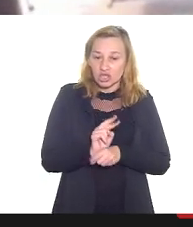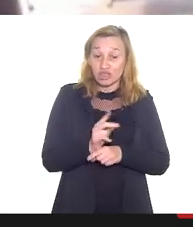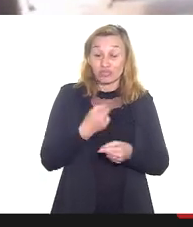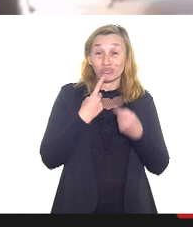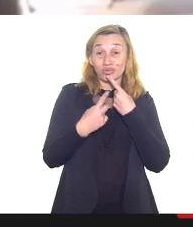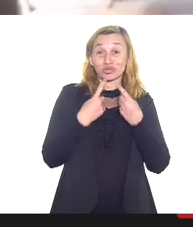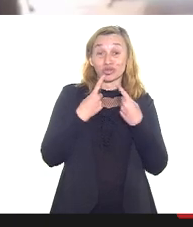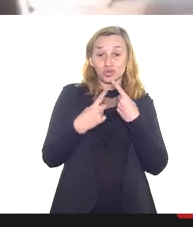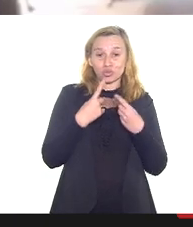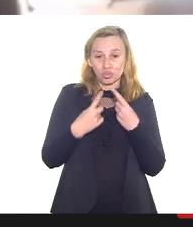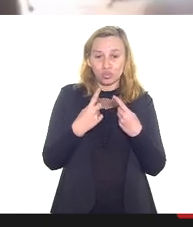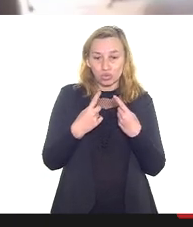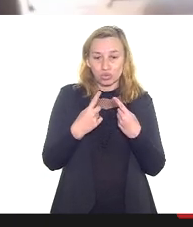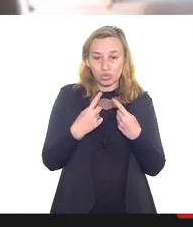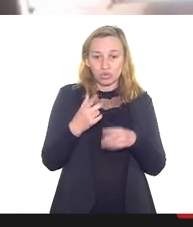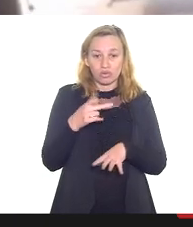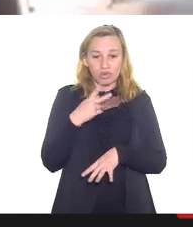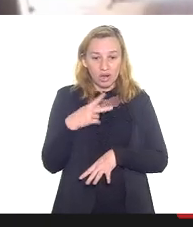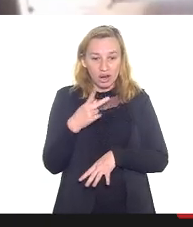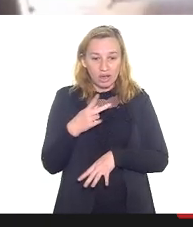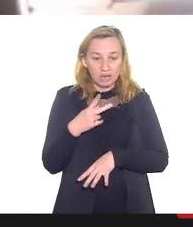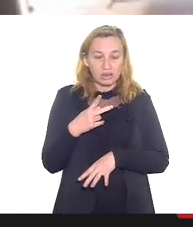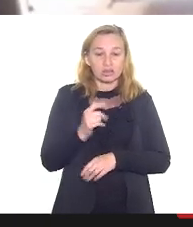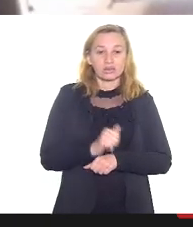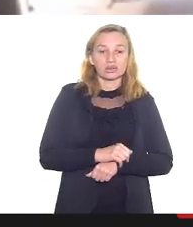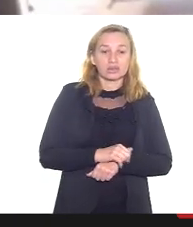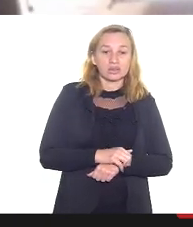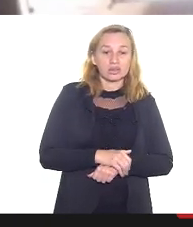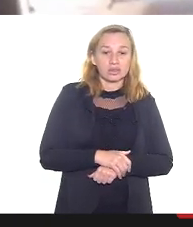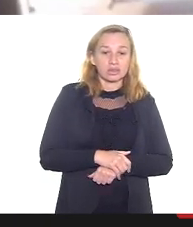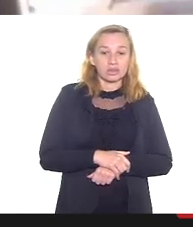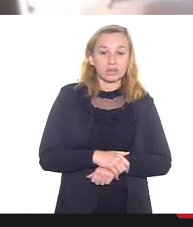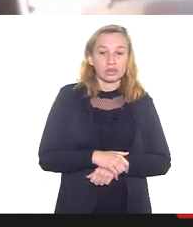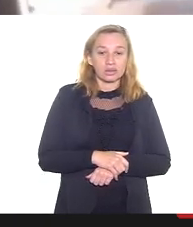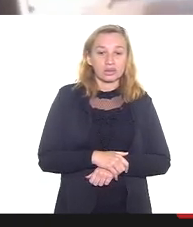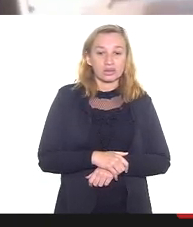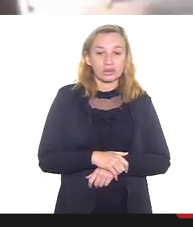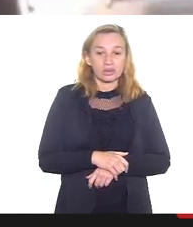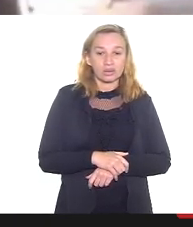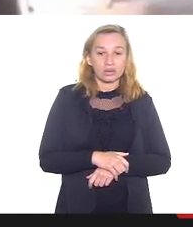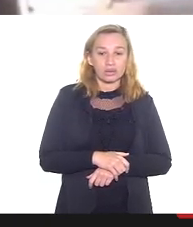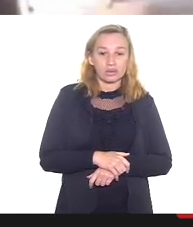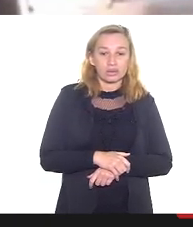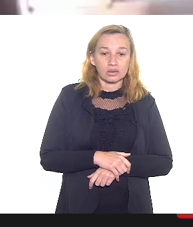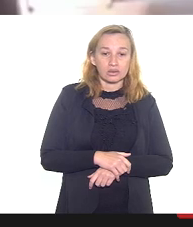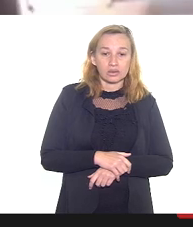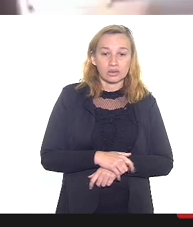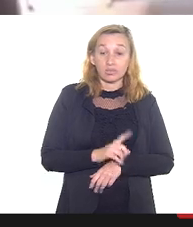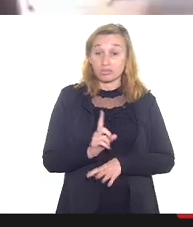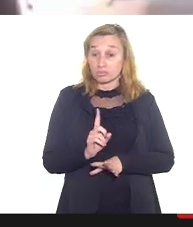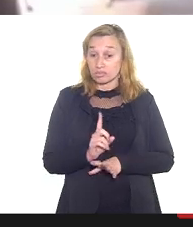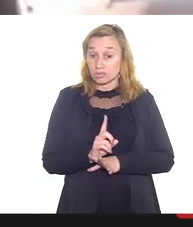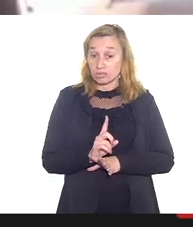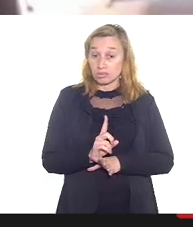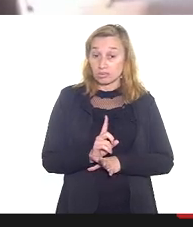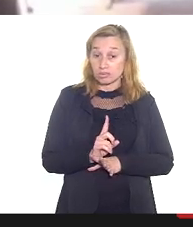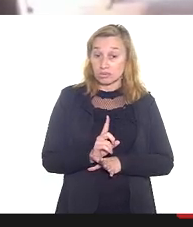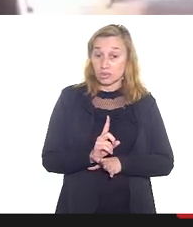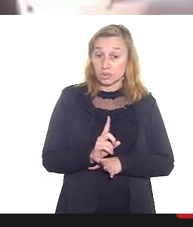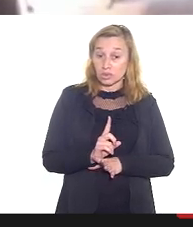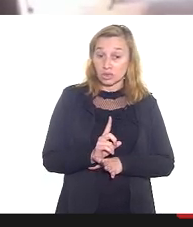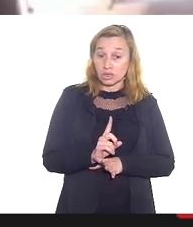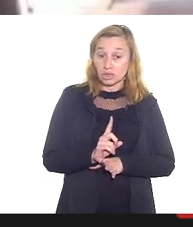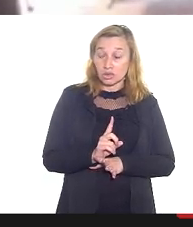que eu considero falacioso e superficial, né? Que não leva em conta, não só não leva em